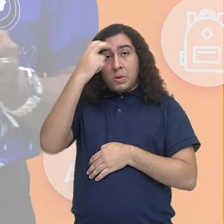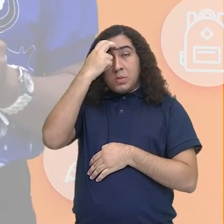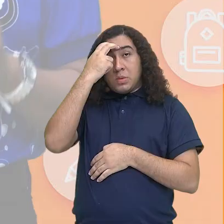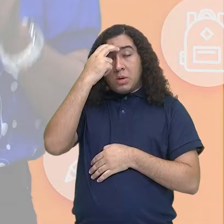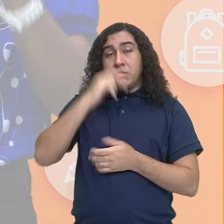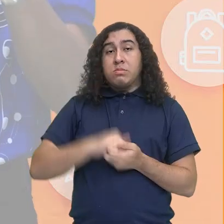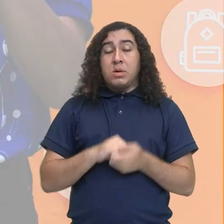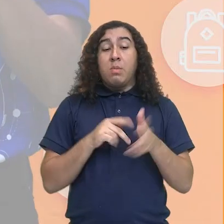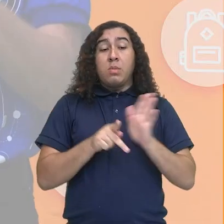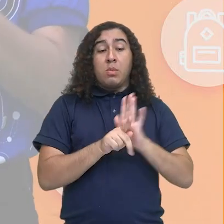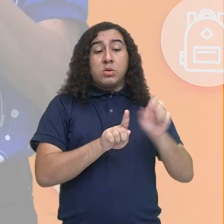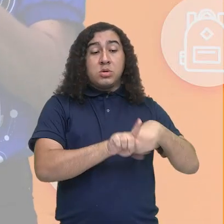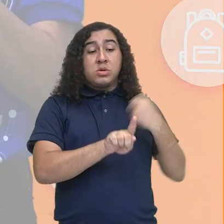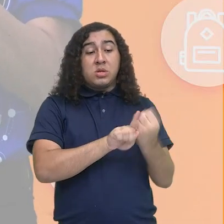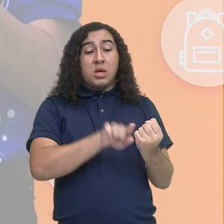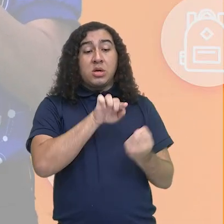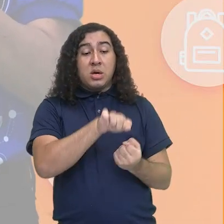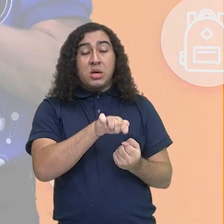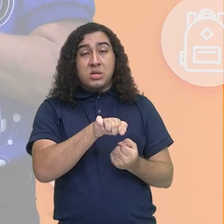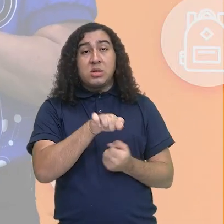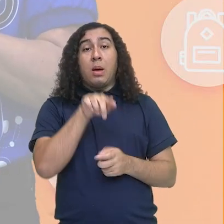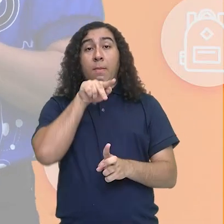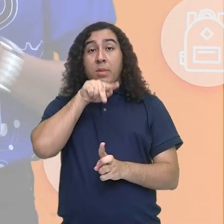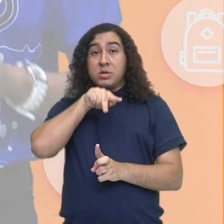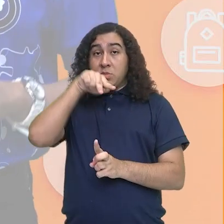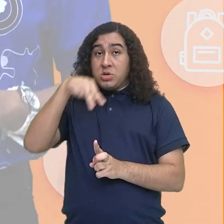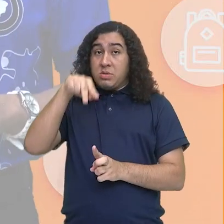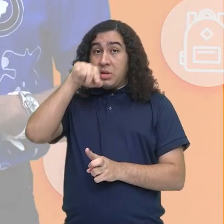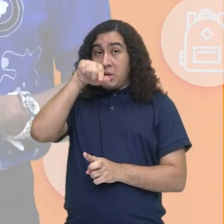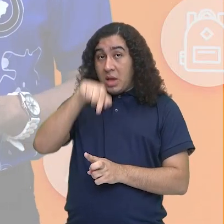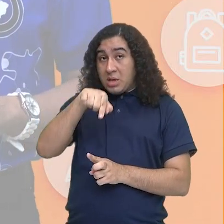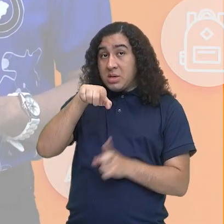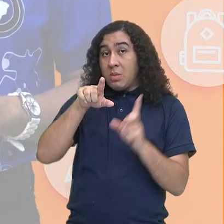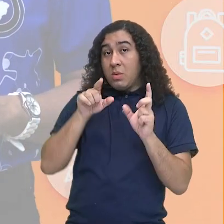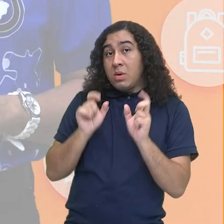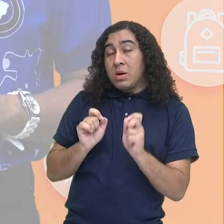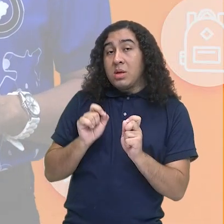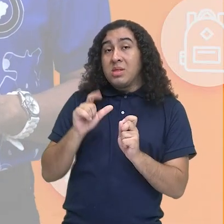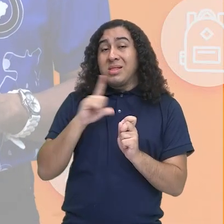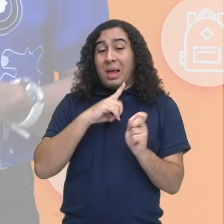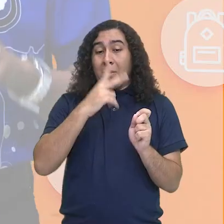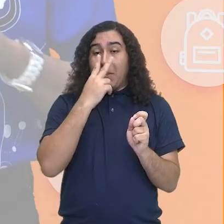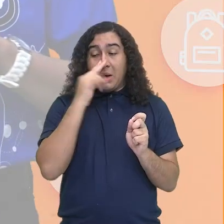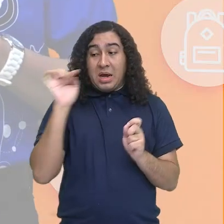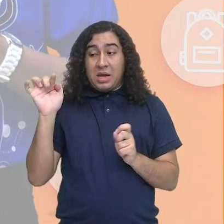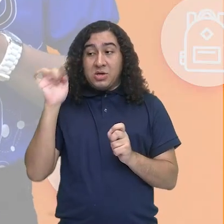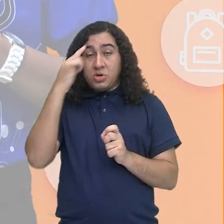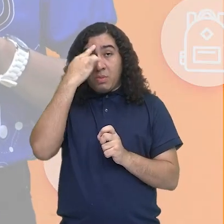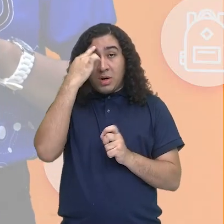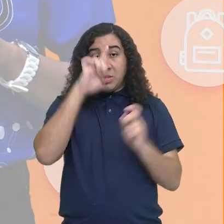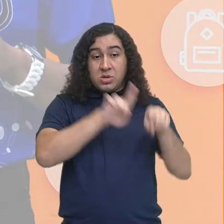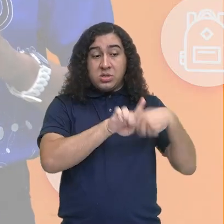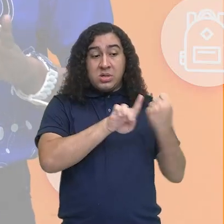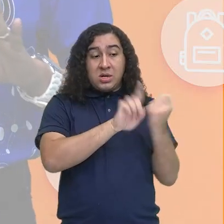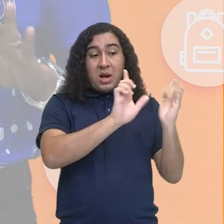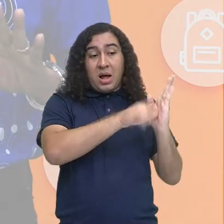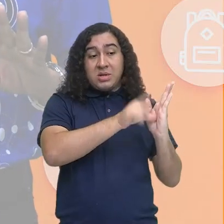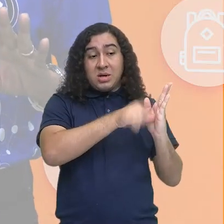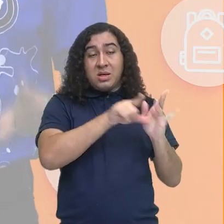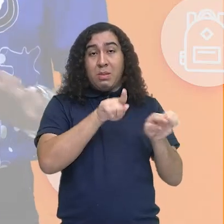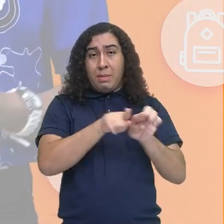aquelas sociedades que, nesse ponto de vista, eram atrasadas. Mas isso não